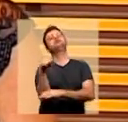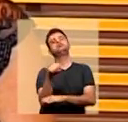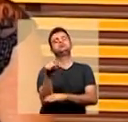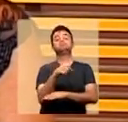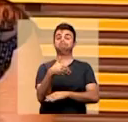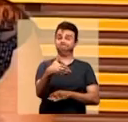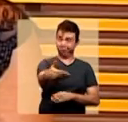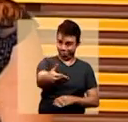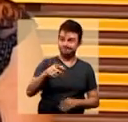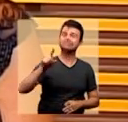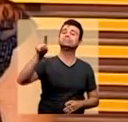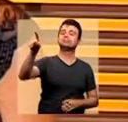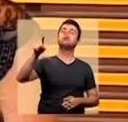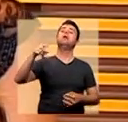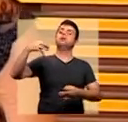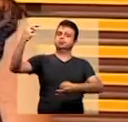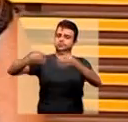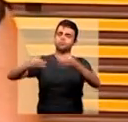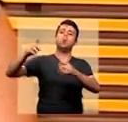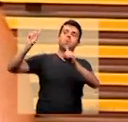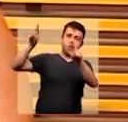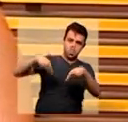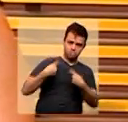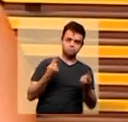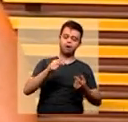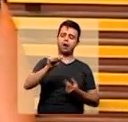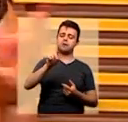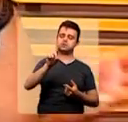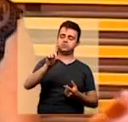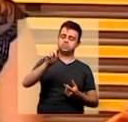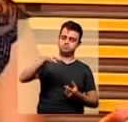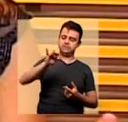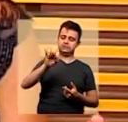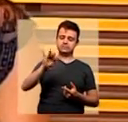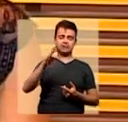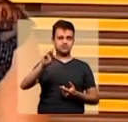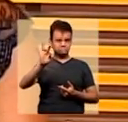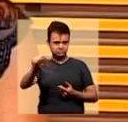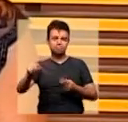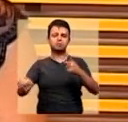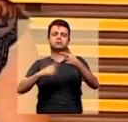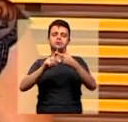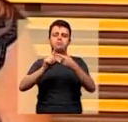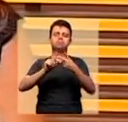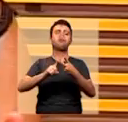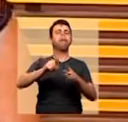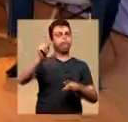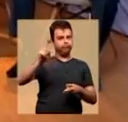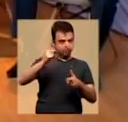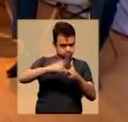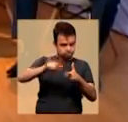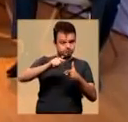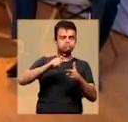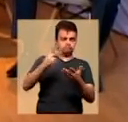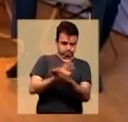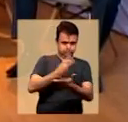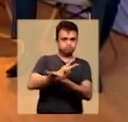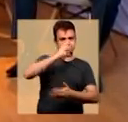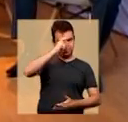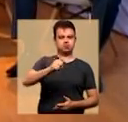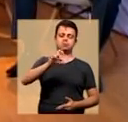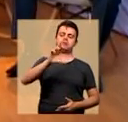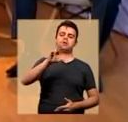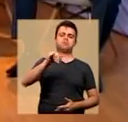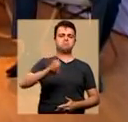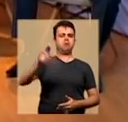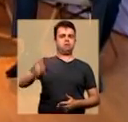suficiente, vai gerar para ele penas administrativas e criminais. Como foi colocado em outro aspecto.